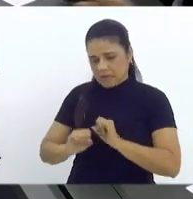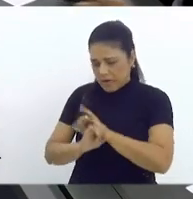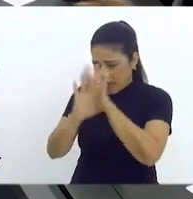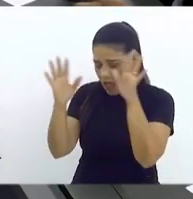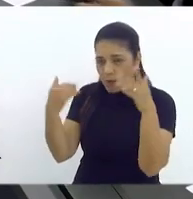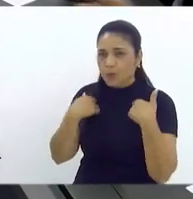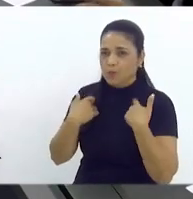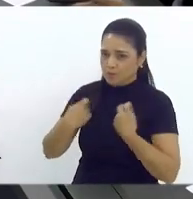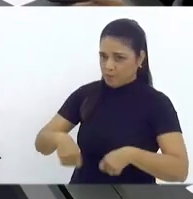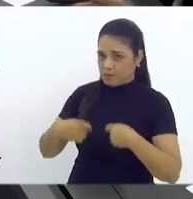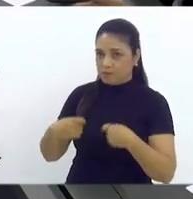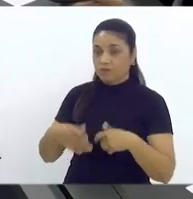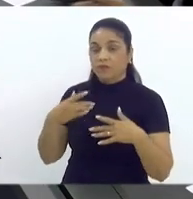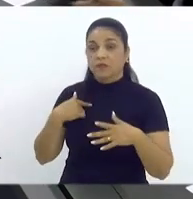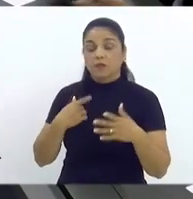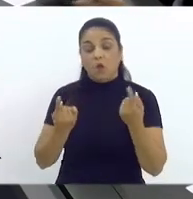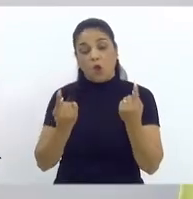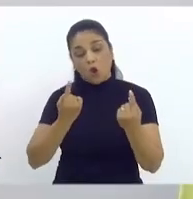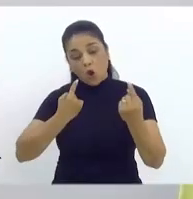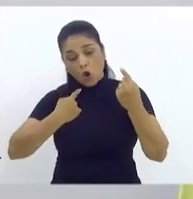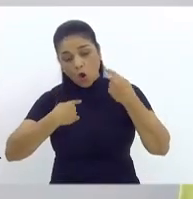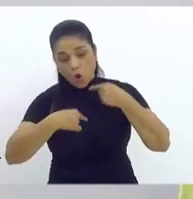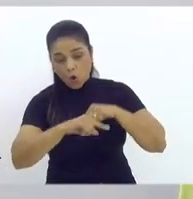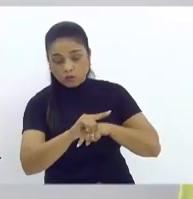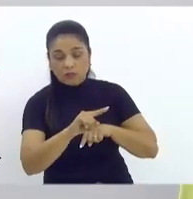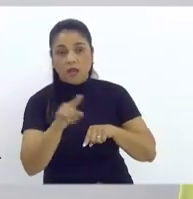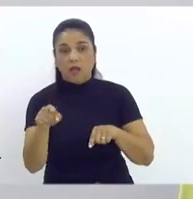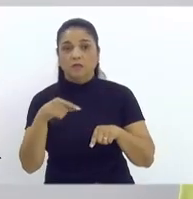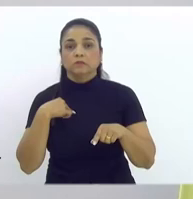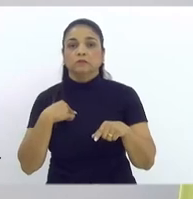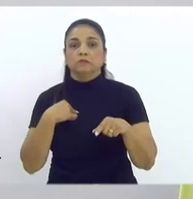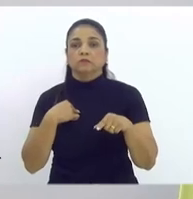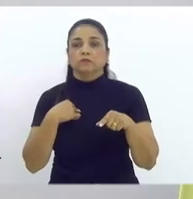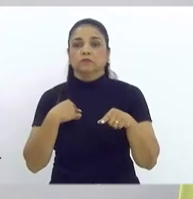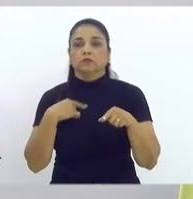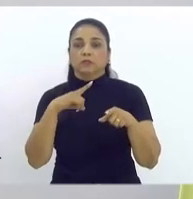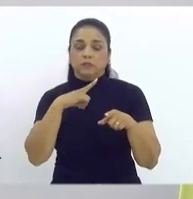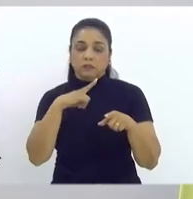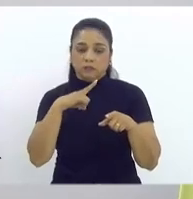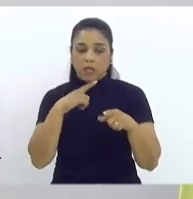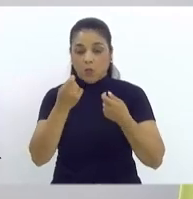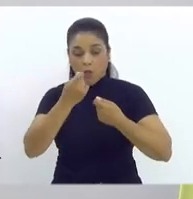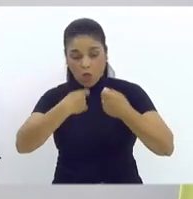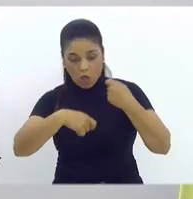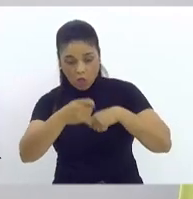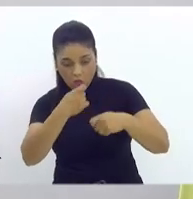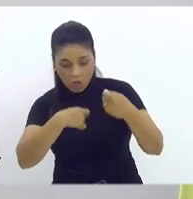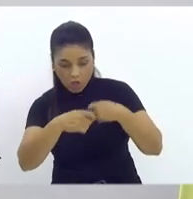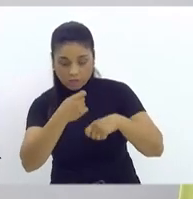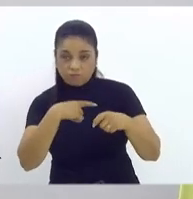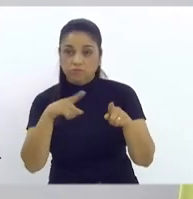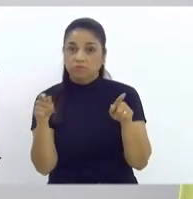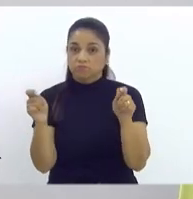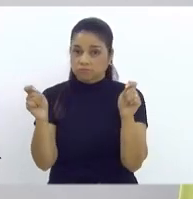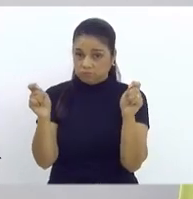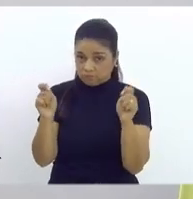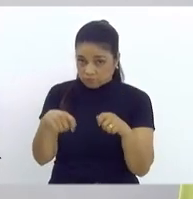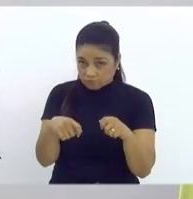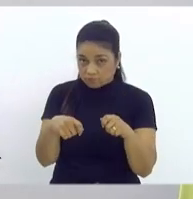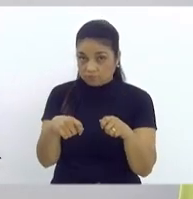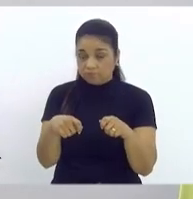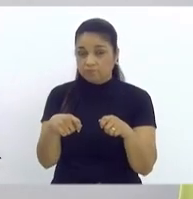Se, ao contrário do que a consultoria afirmou, se é uma operação economicamente viável, se